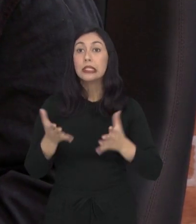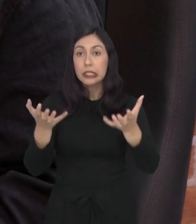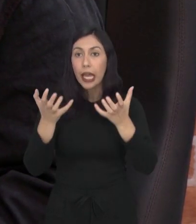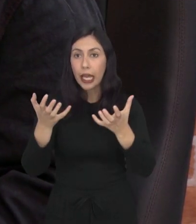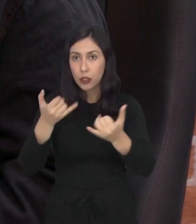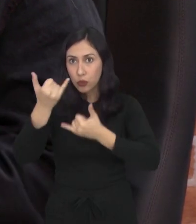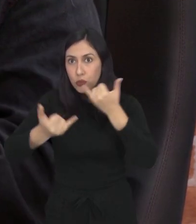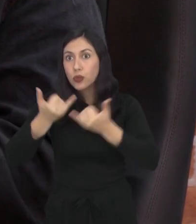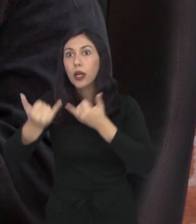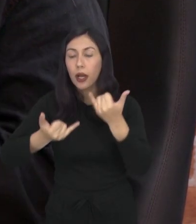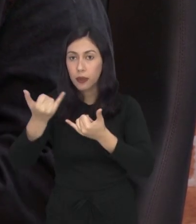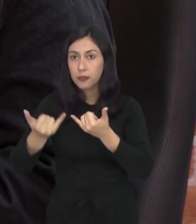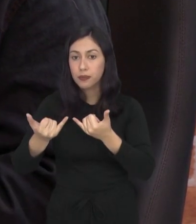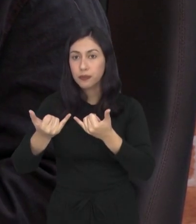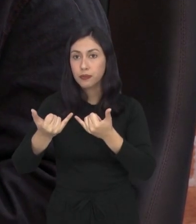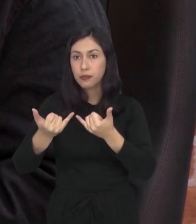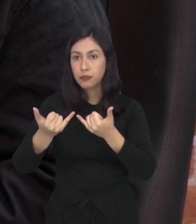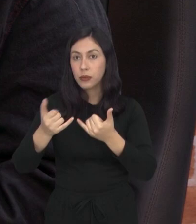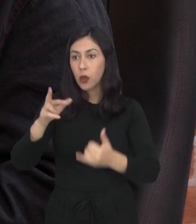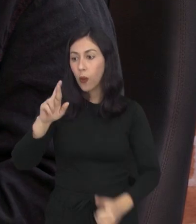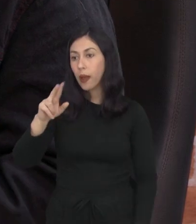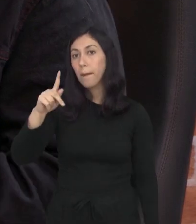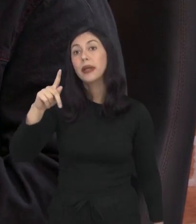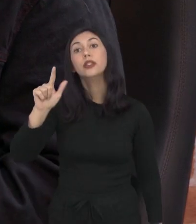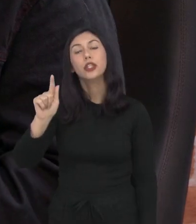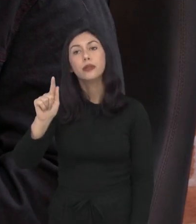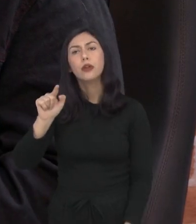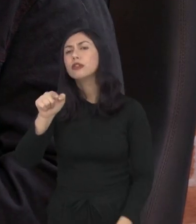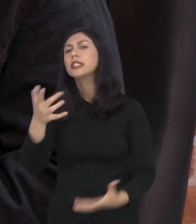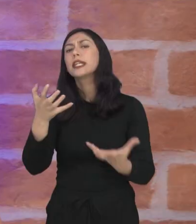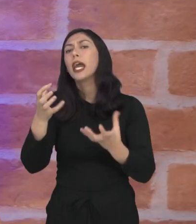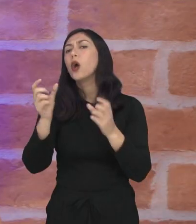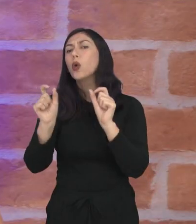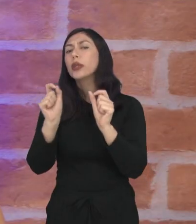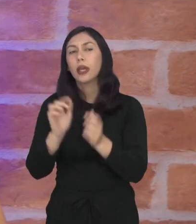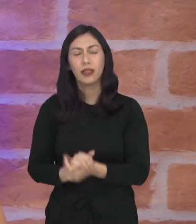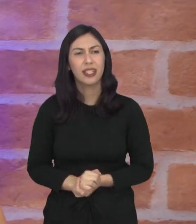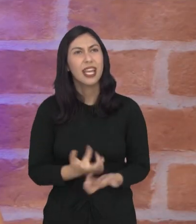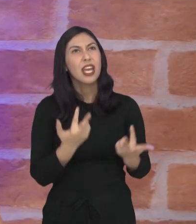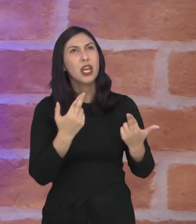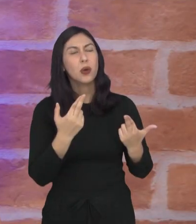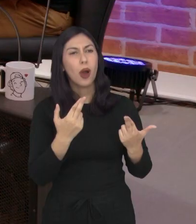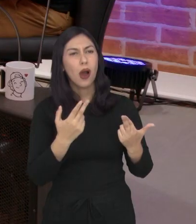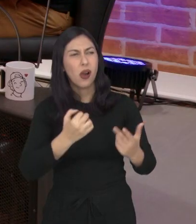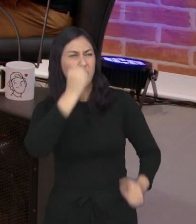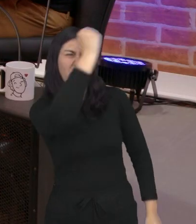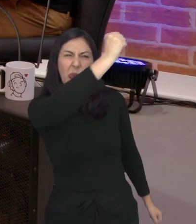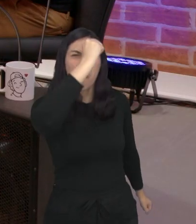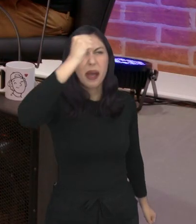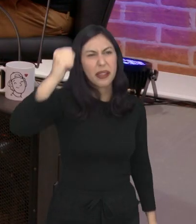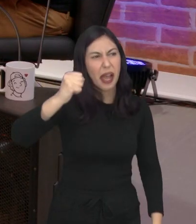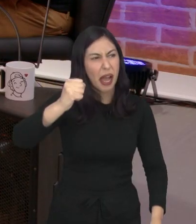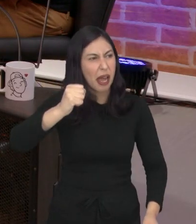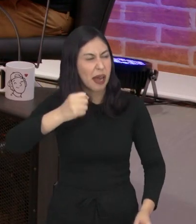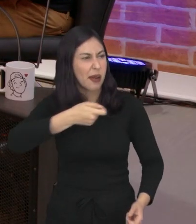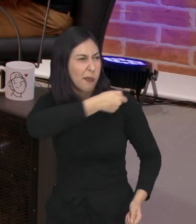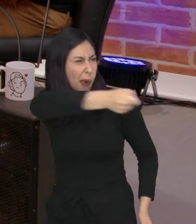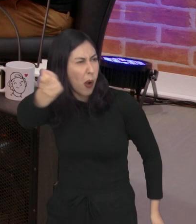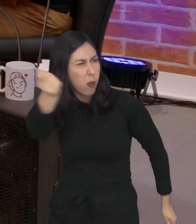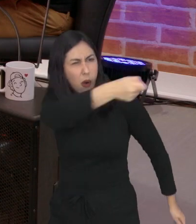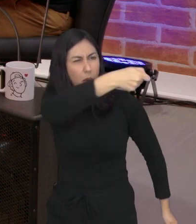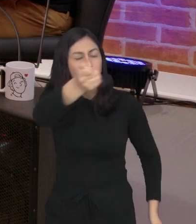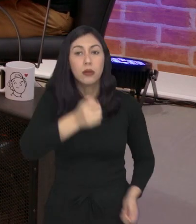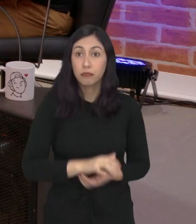RPG. O que seria legal pra você? Fala um universo que você ia querer jogar. Tipo do Senhor dos Anéis, matar medieval. aqueles monstros lá na facada. Boa,